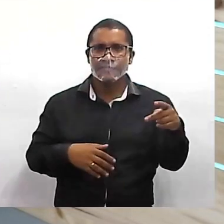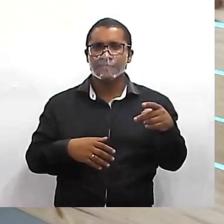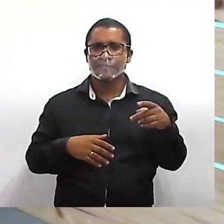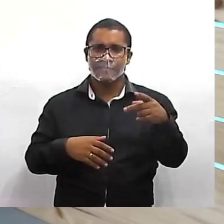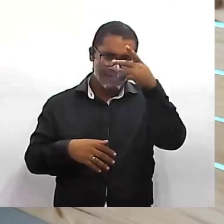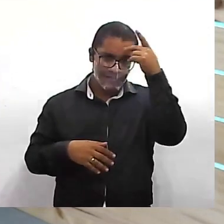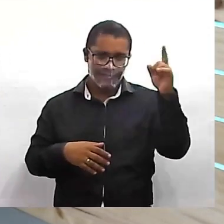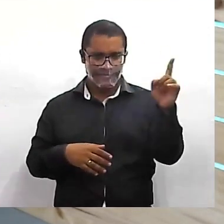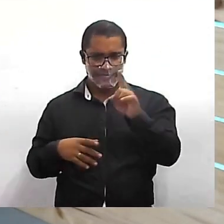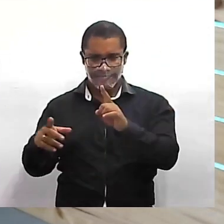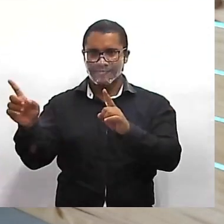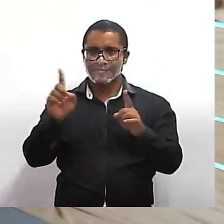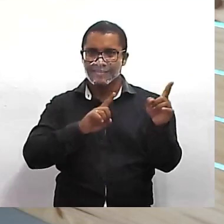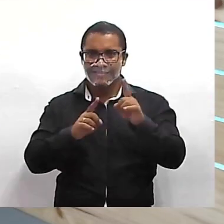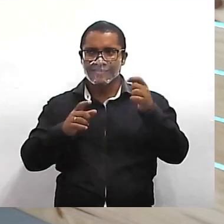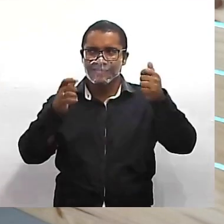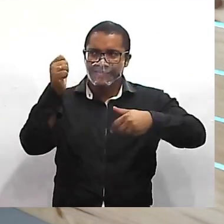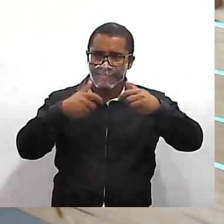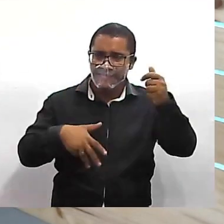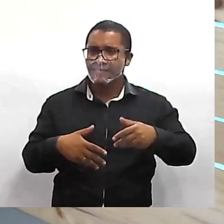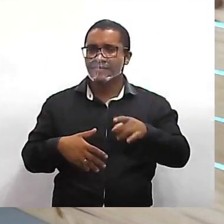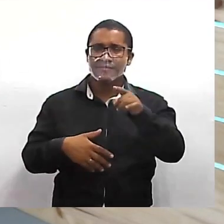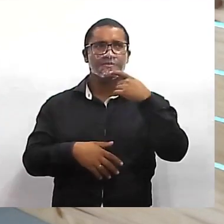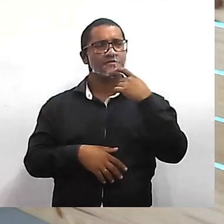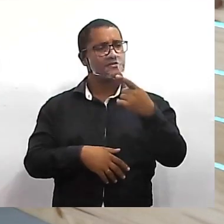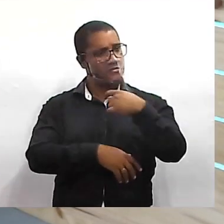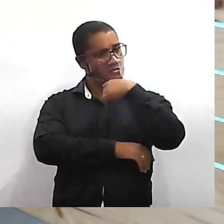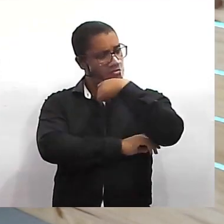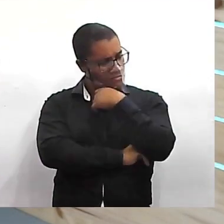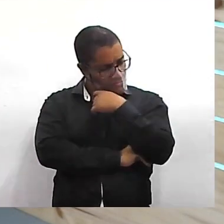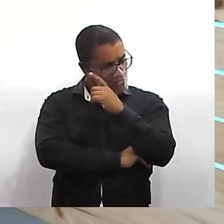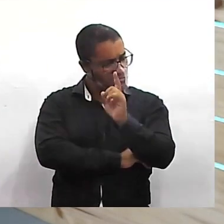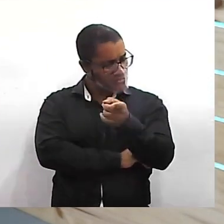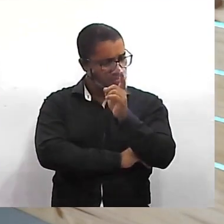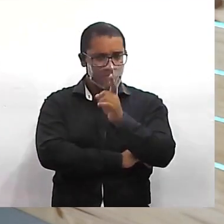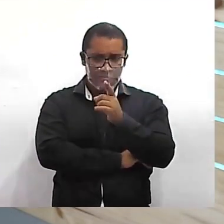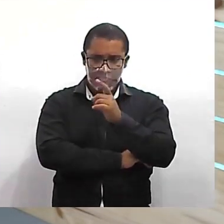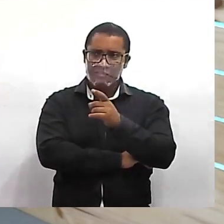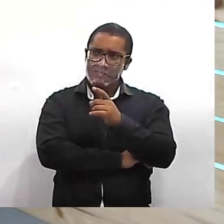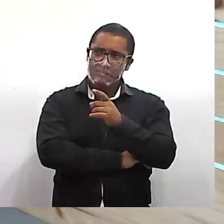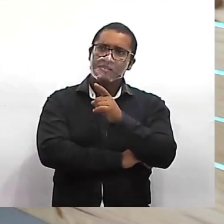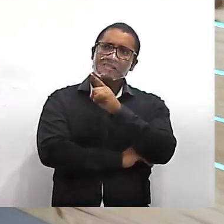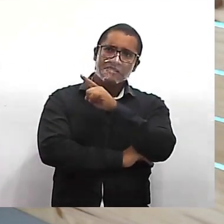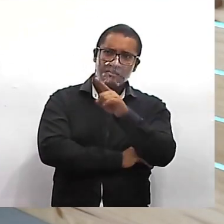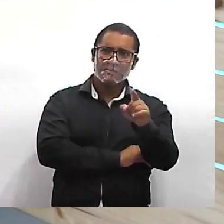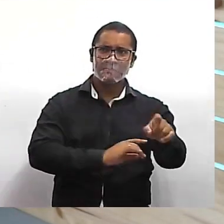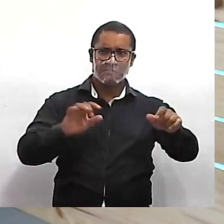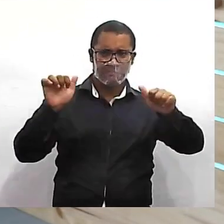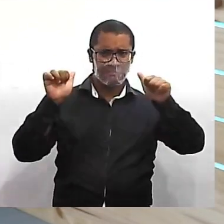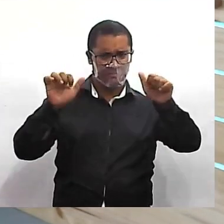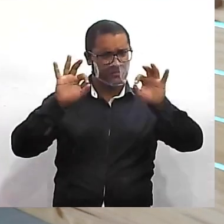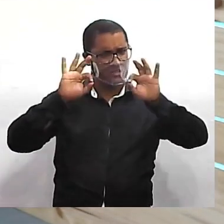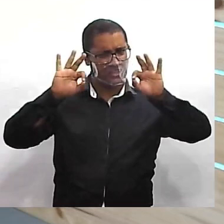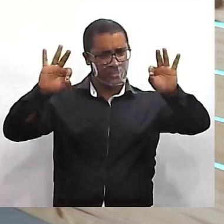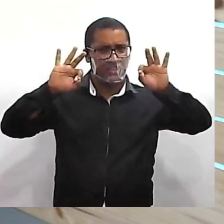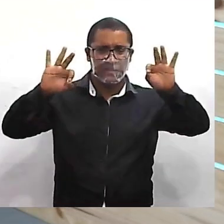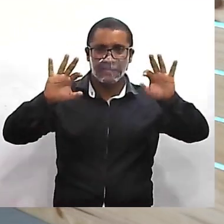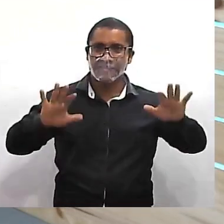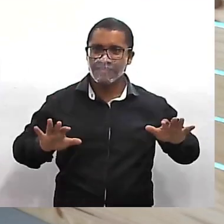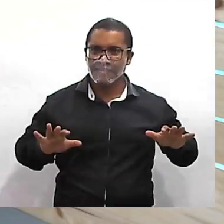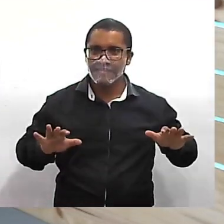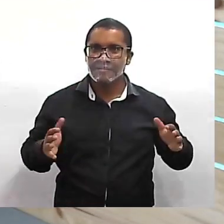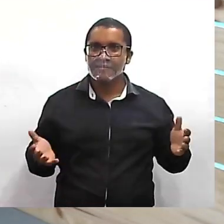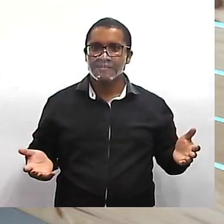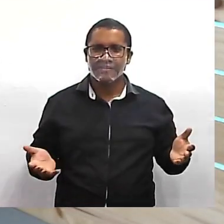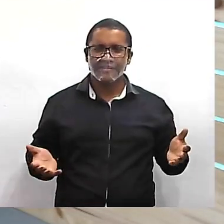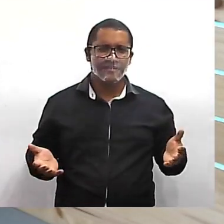palestrantes vindo aqui para falar tudo isso, vocês podem dizer, poxa, esse pessoal aí são os tops das galáxias. Para